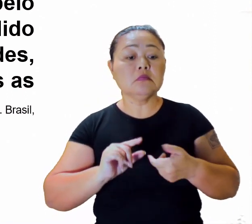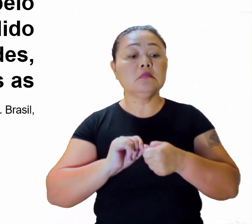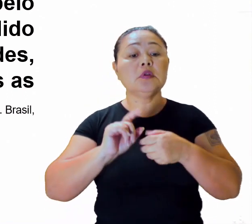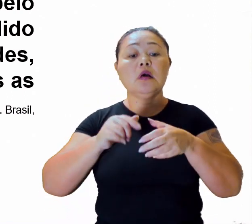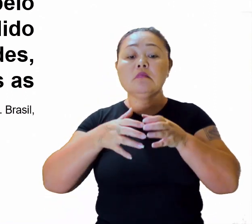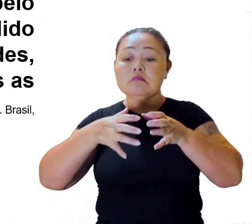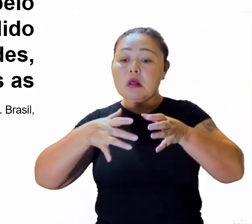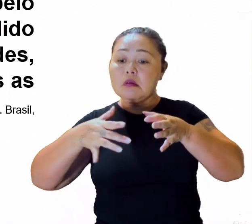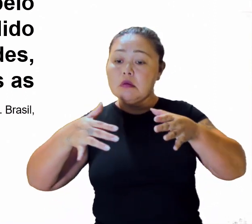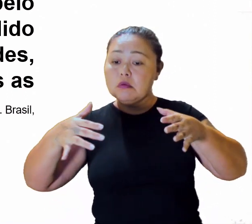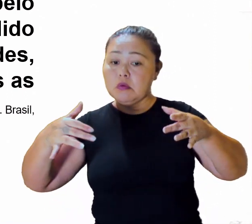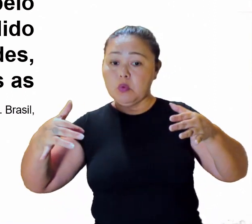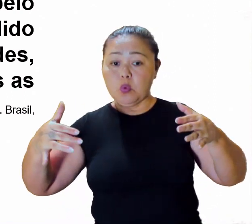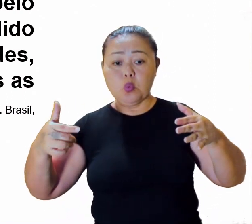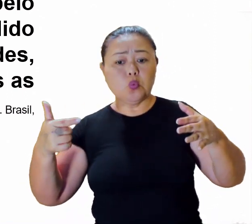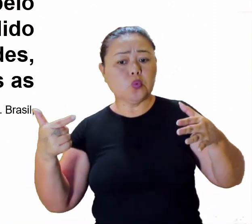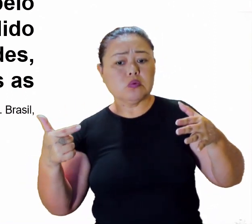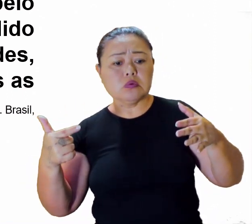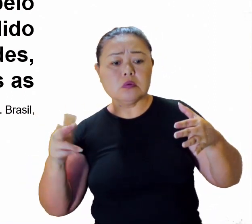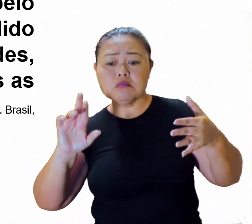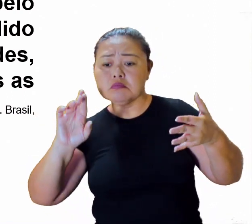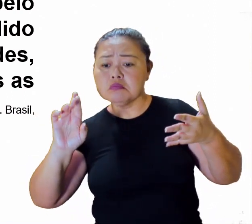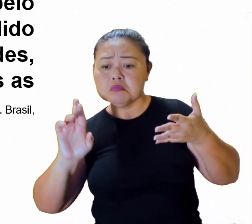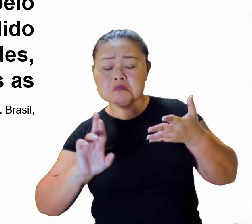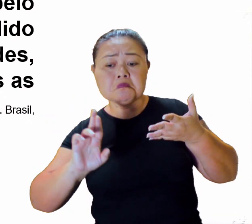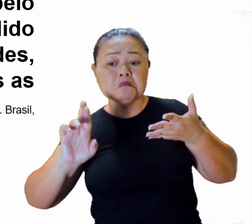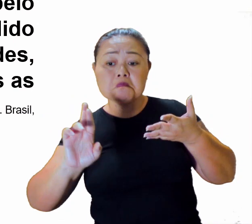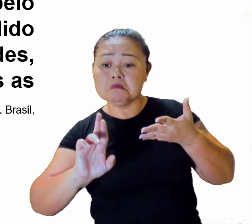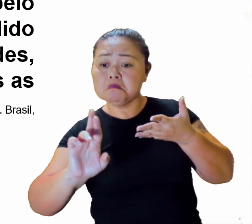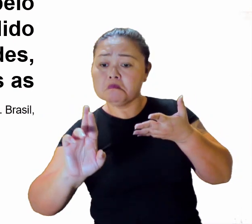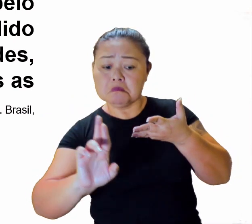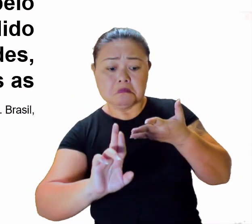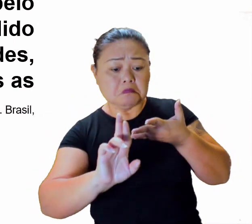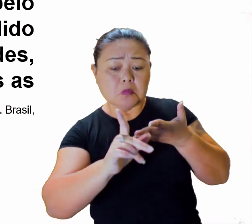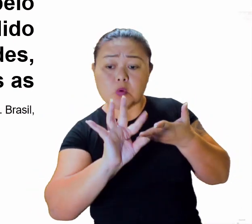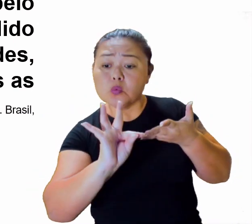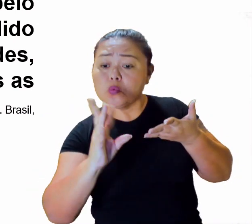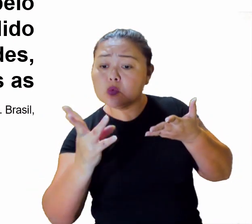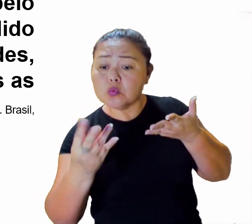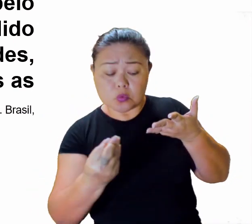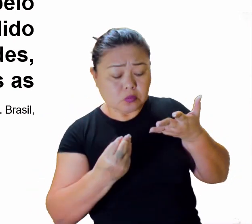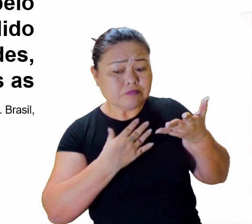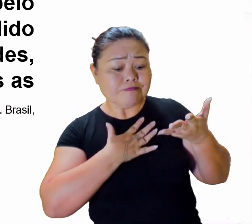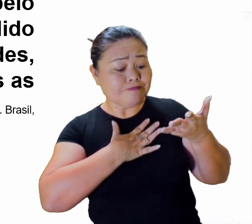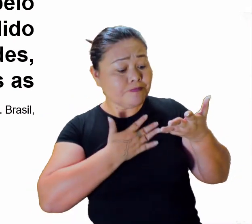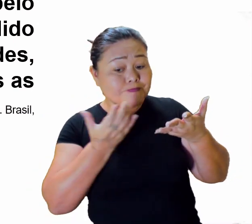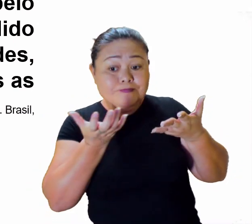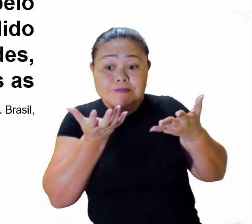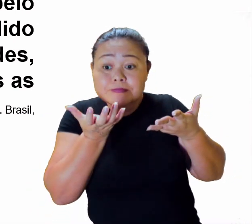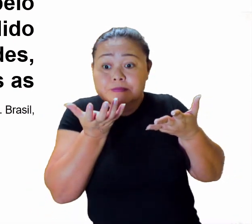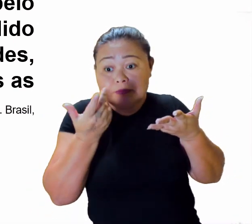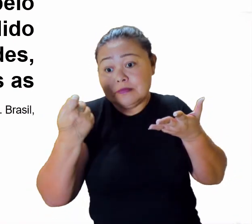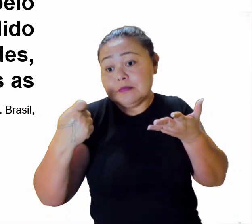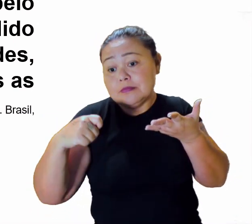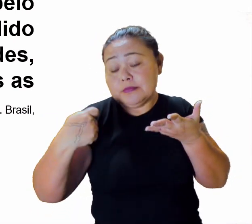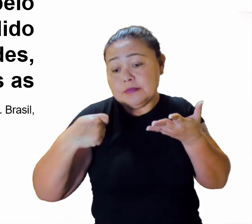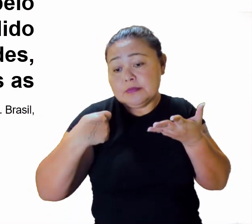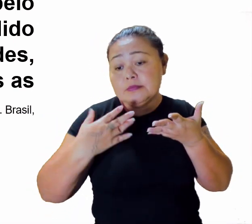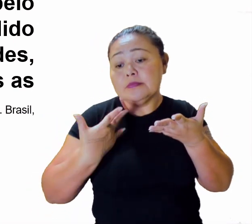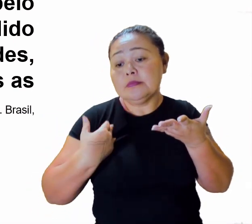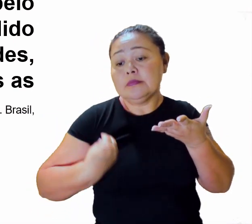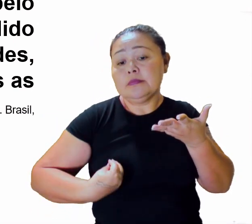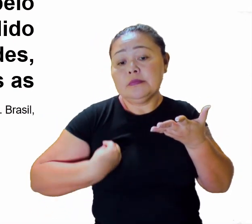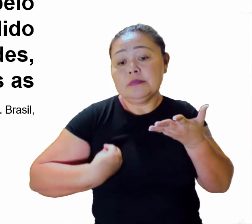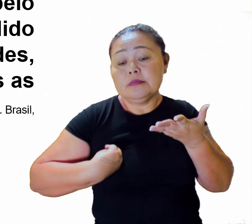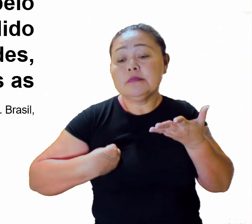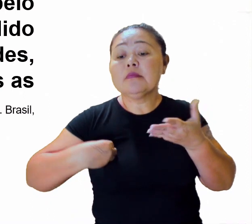pelo crescimento urbano não tenha respondido satisfatoriamente a todas essas necessidades, o